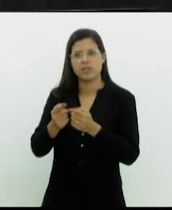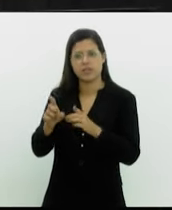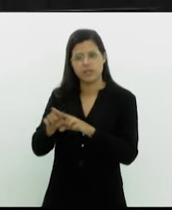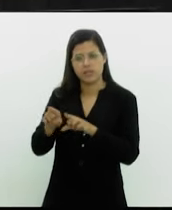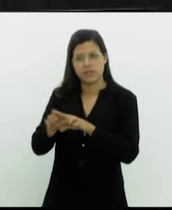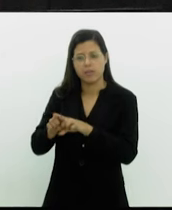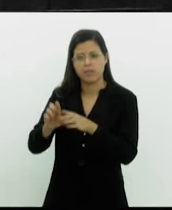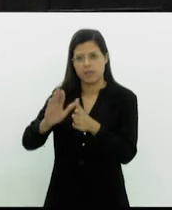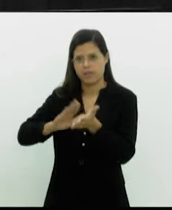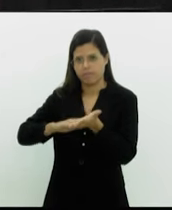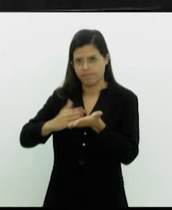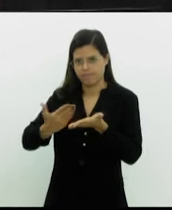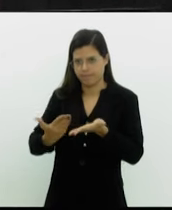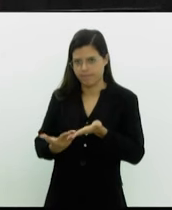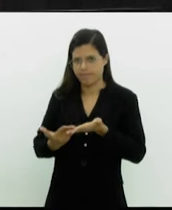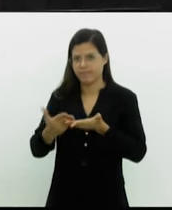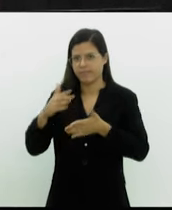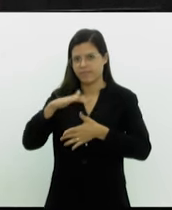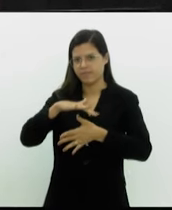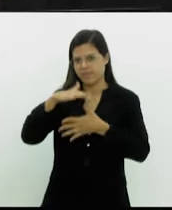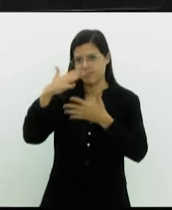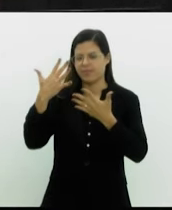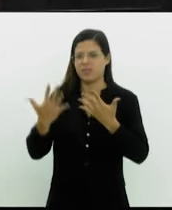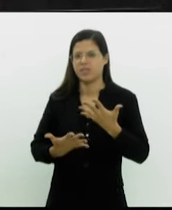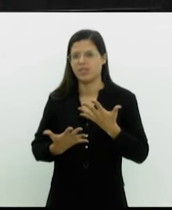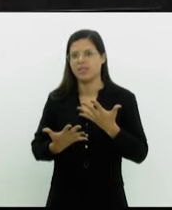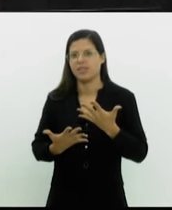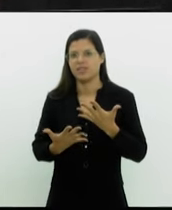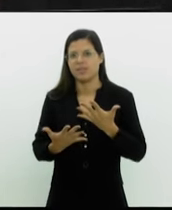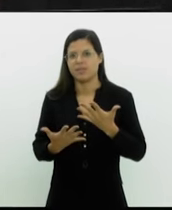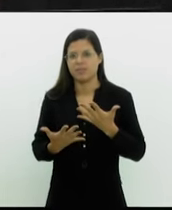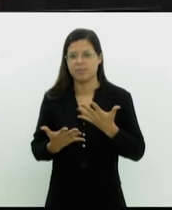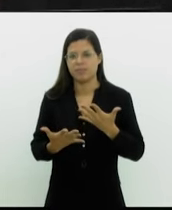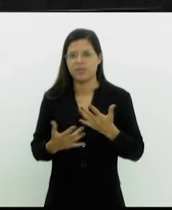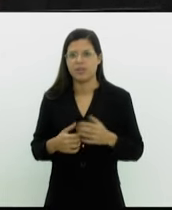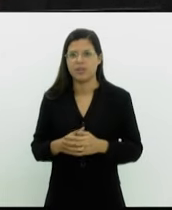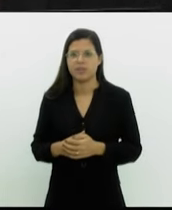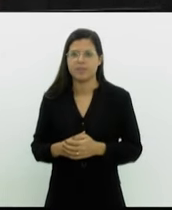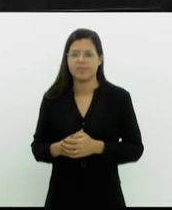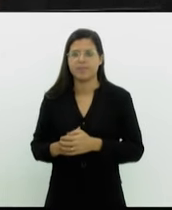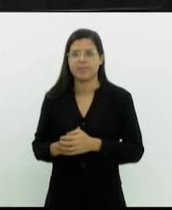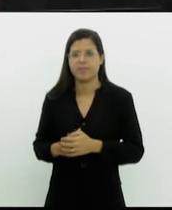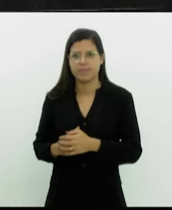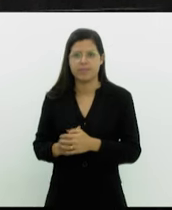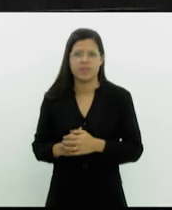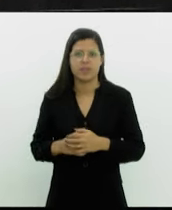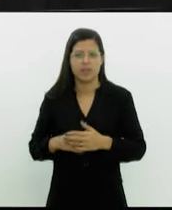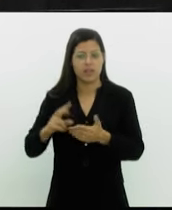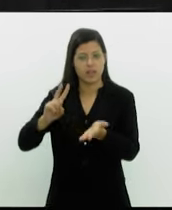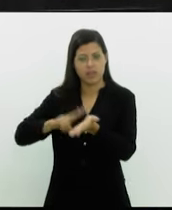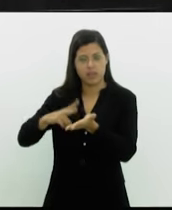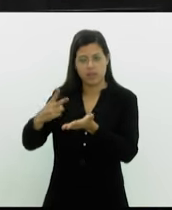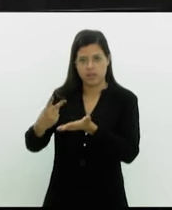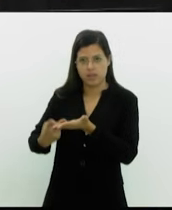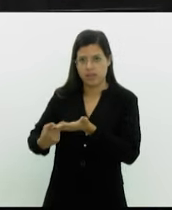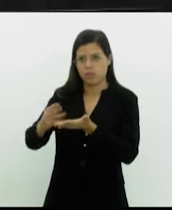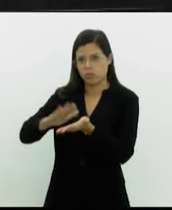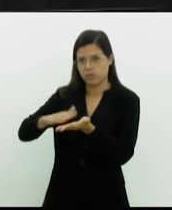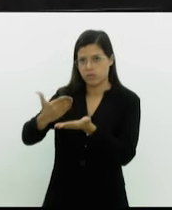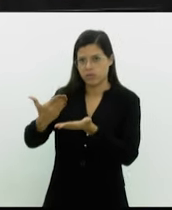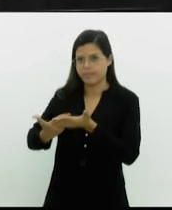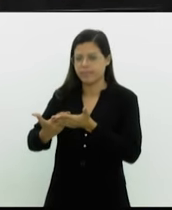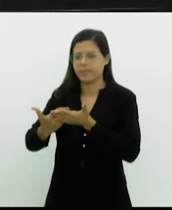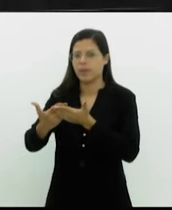senhora intérprete da língua de Libras, que traduzem nossas